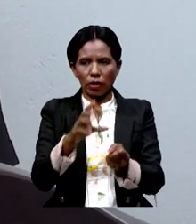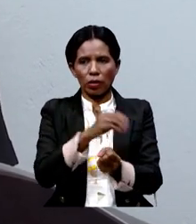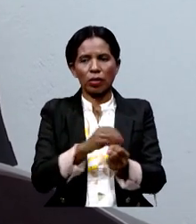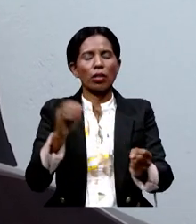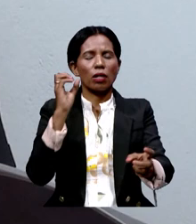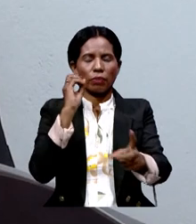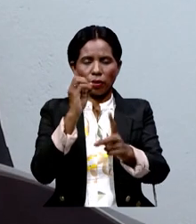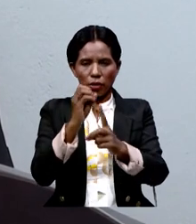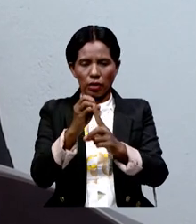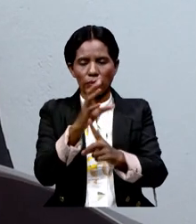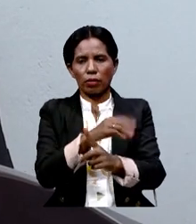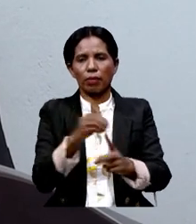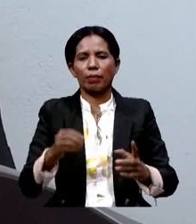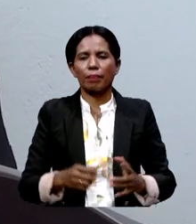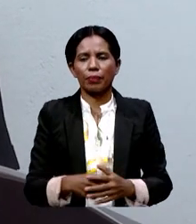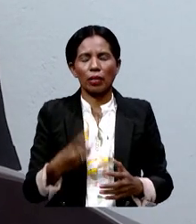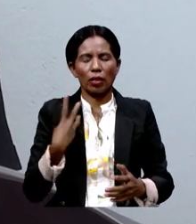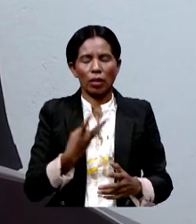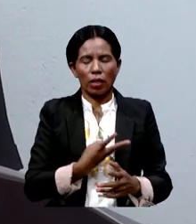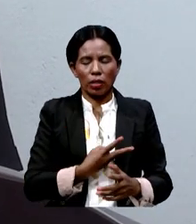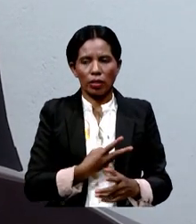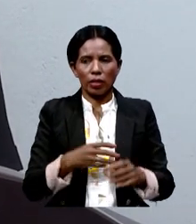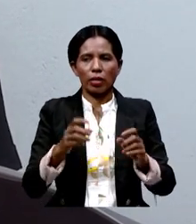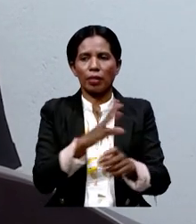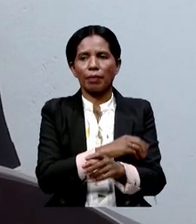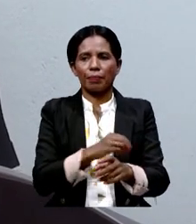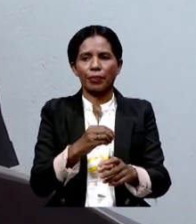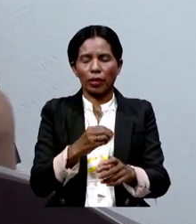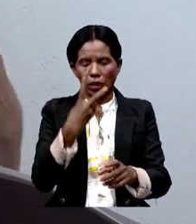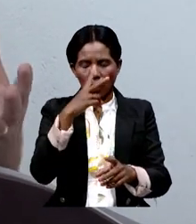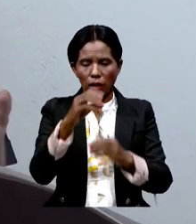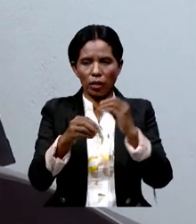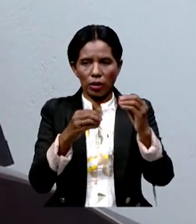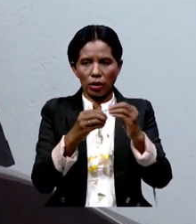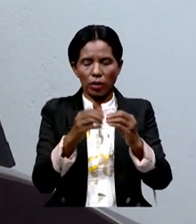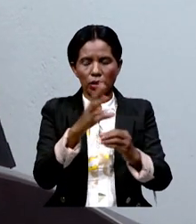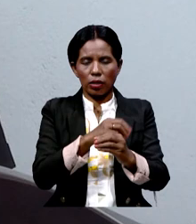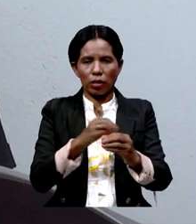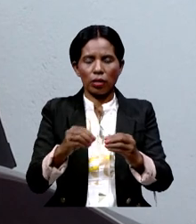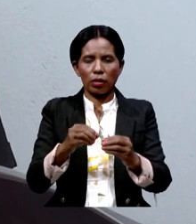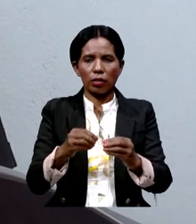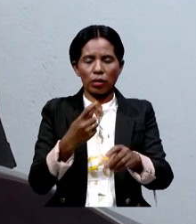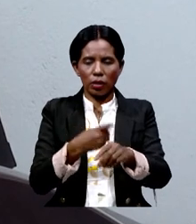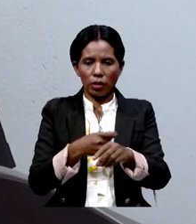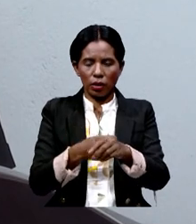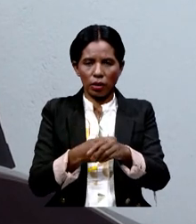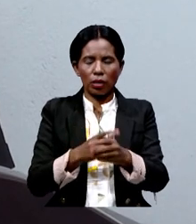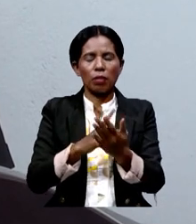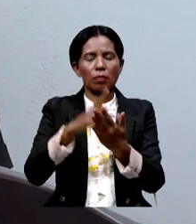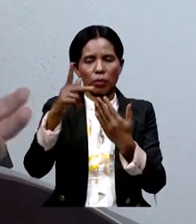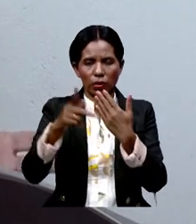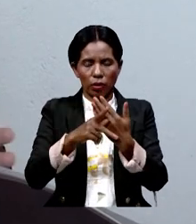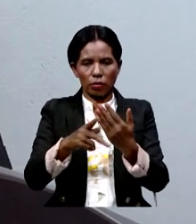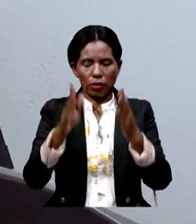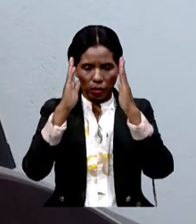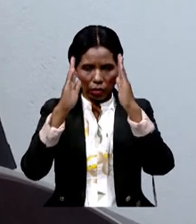objetivo e também porque temos em breve a negociação do próximo Programa Estratégico de